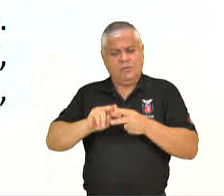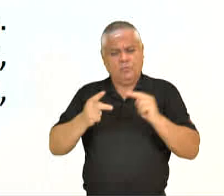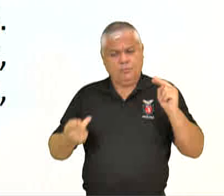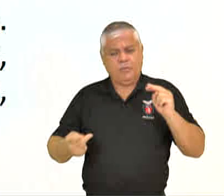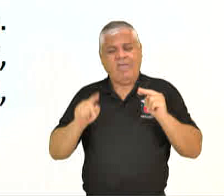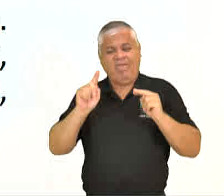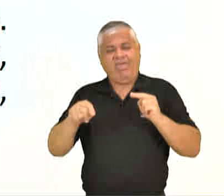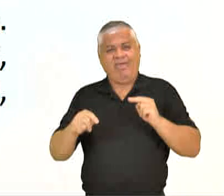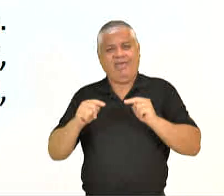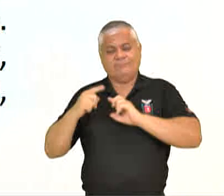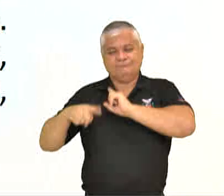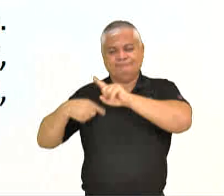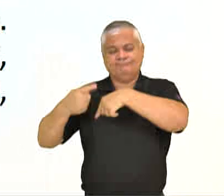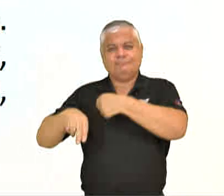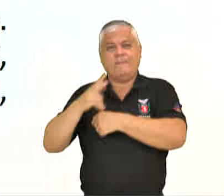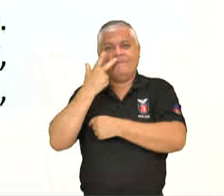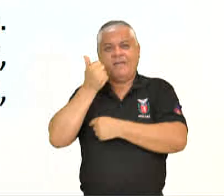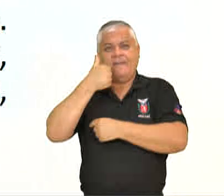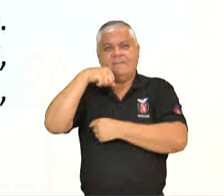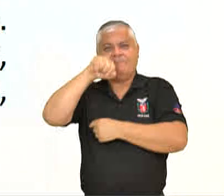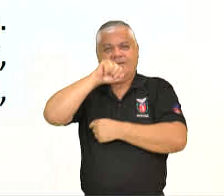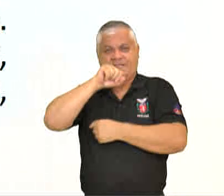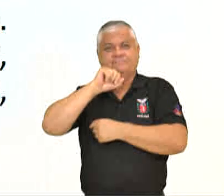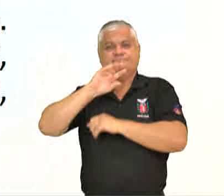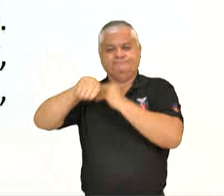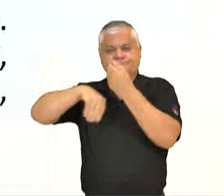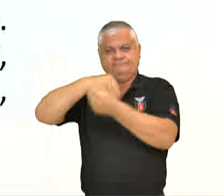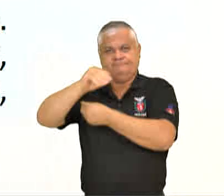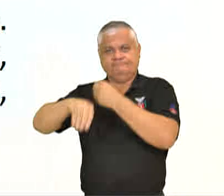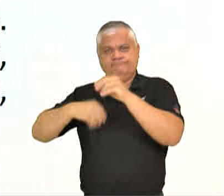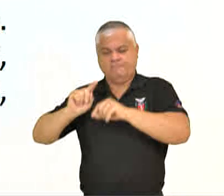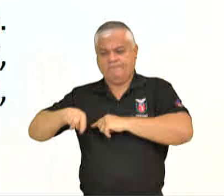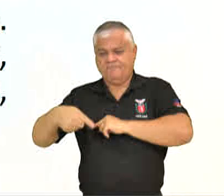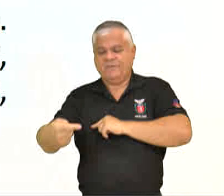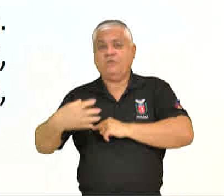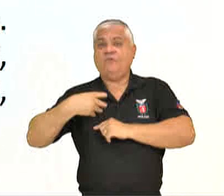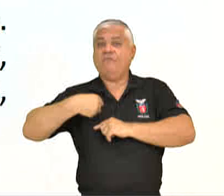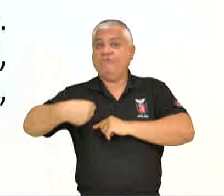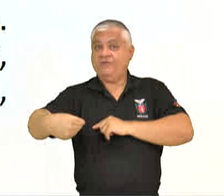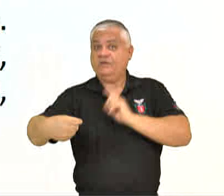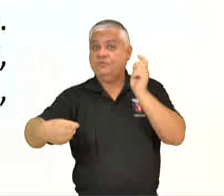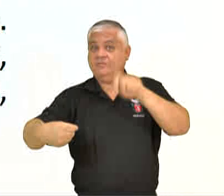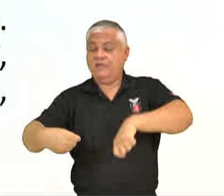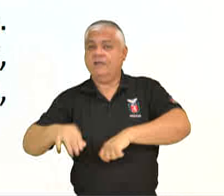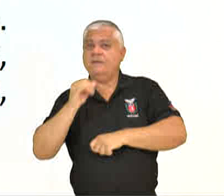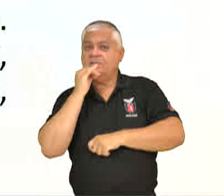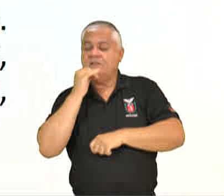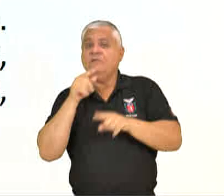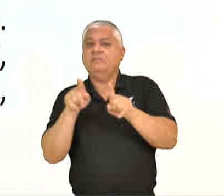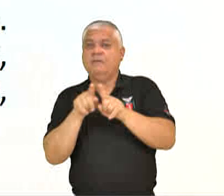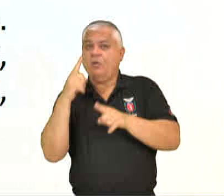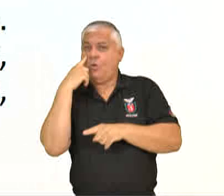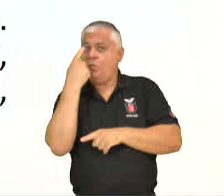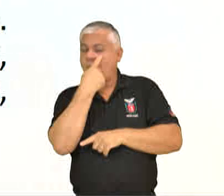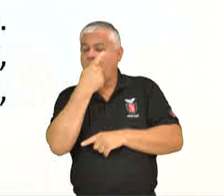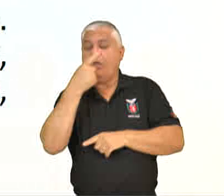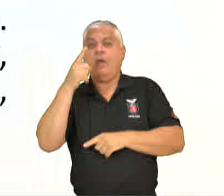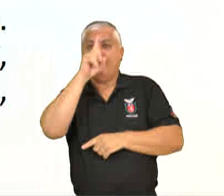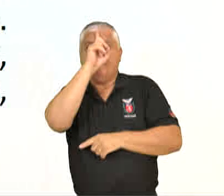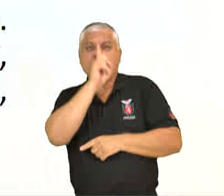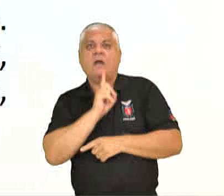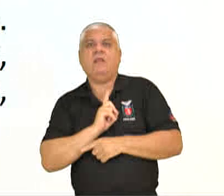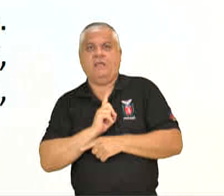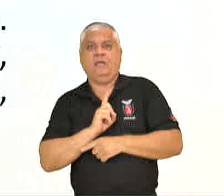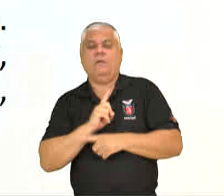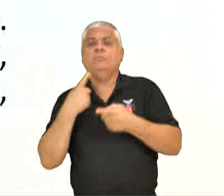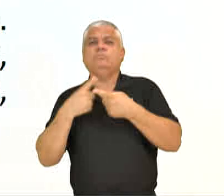mãe. Os sintomas da anemia falciforme vão de anemia de grau variável à icterícia, que deixa os olhos amarelos, por conta